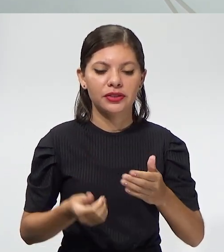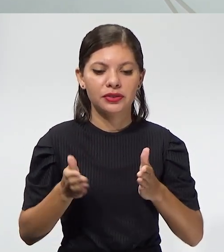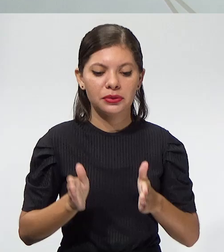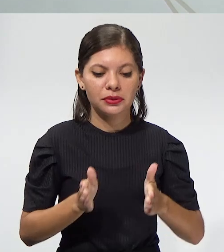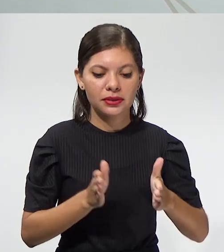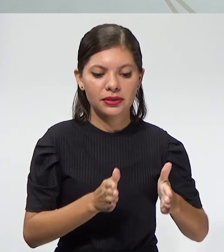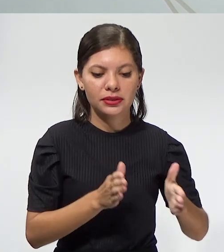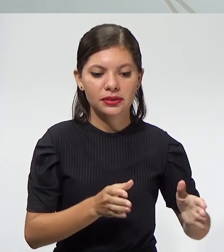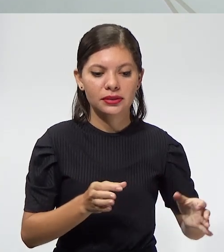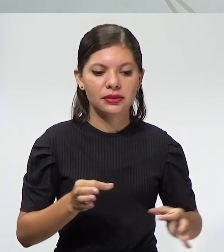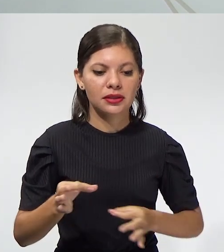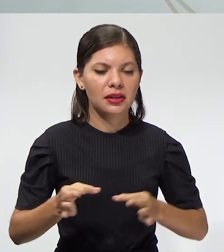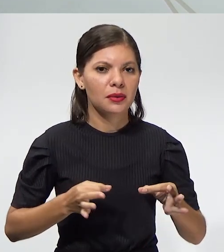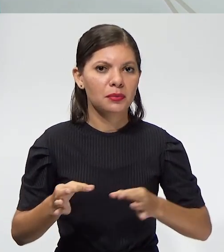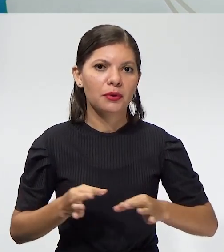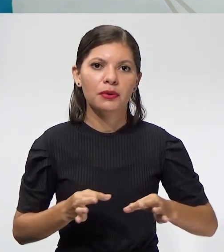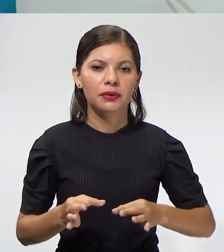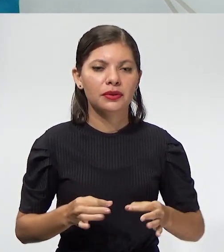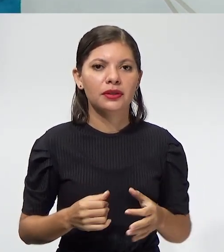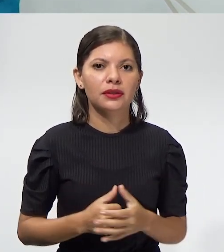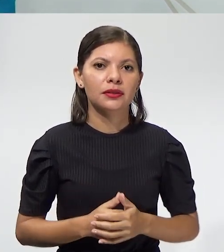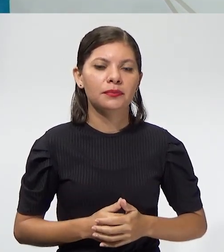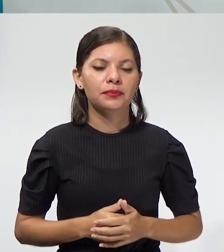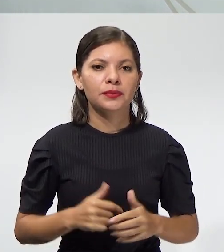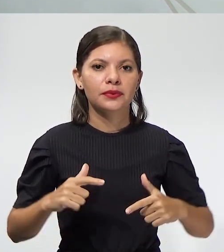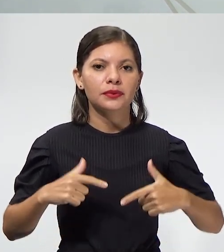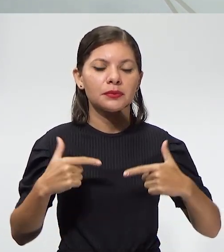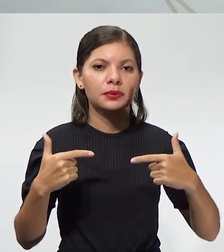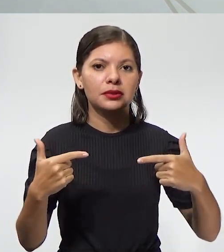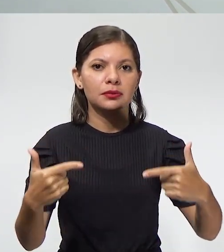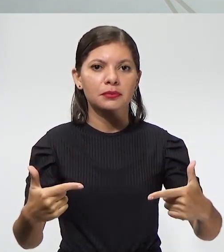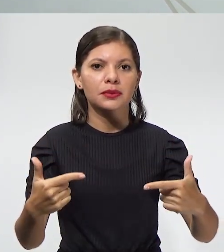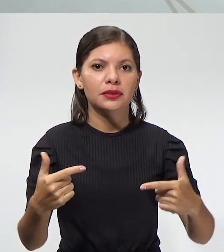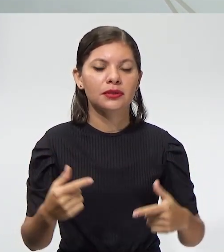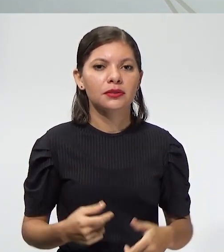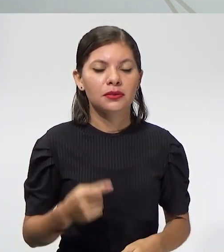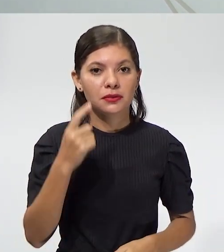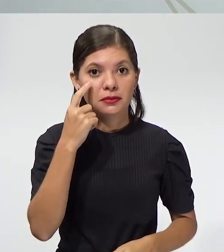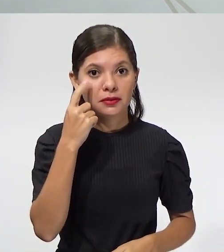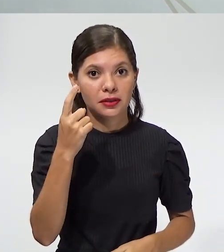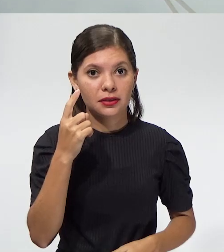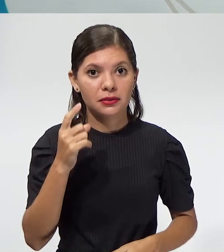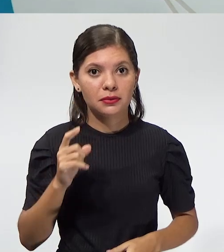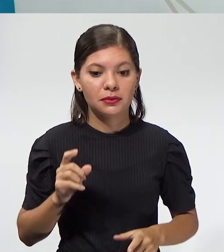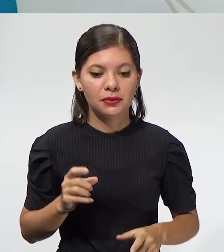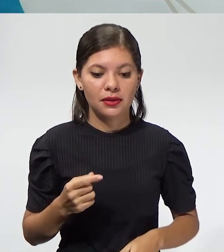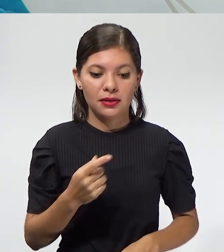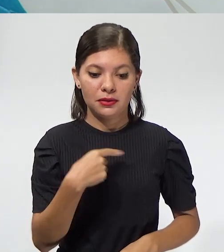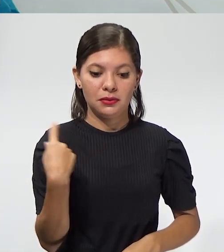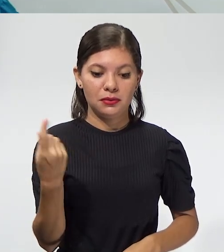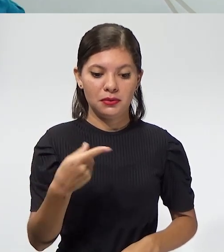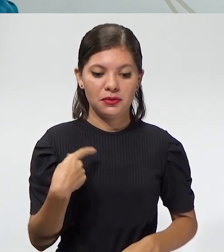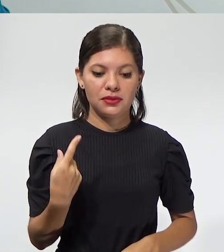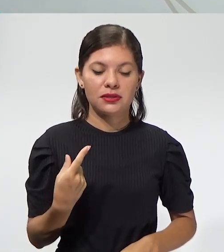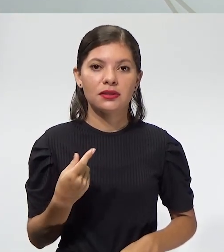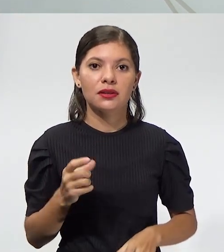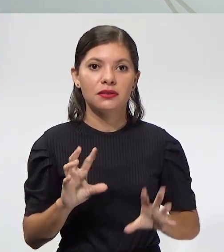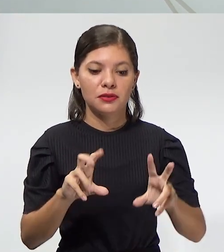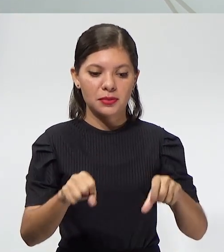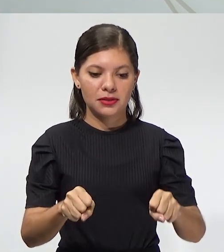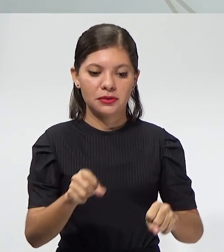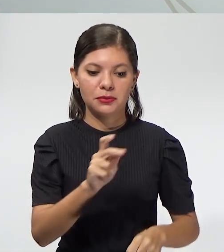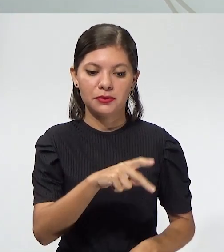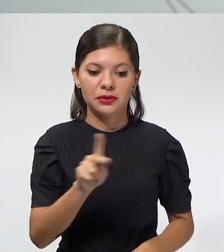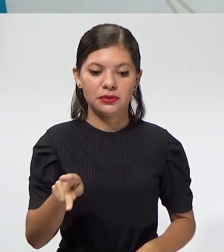planeja partindo desse comportamento, visando a formação nossa, mesmo como professores, e a formação de